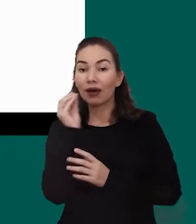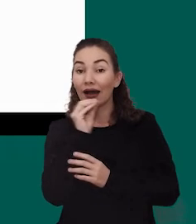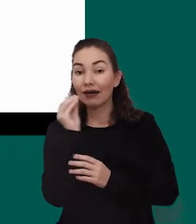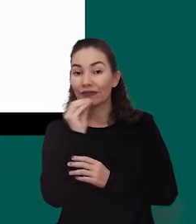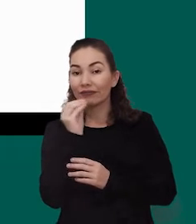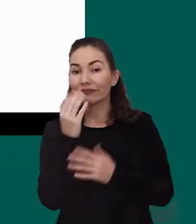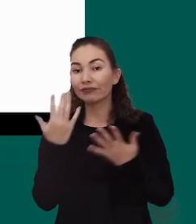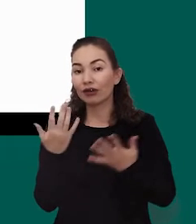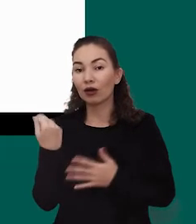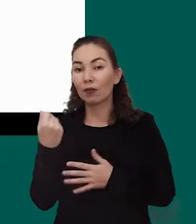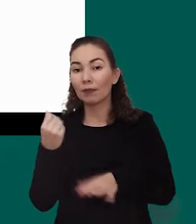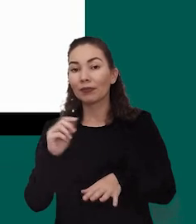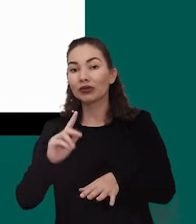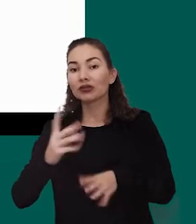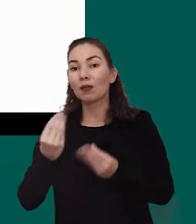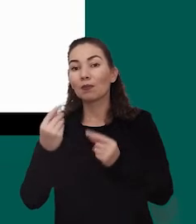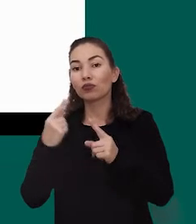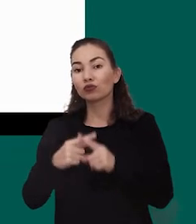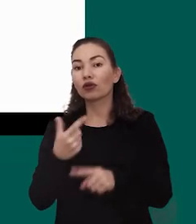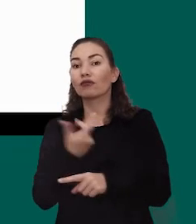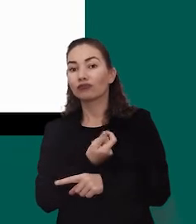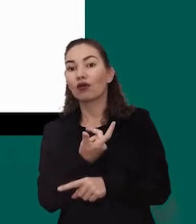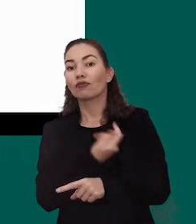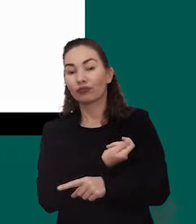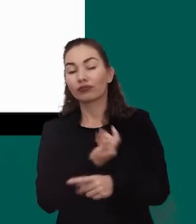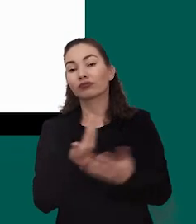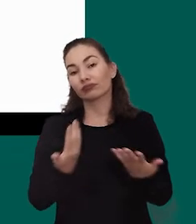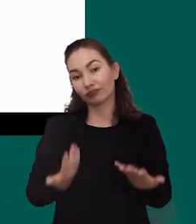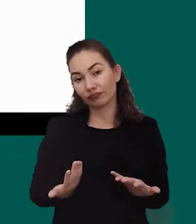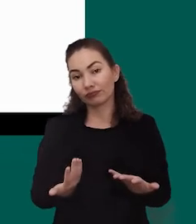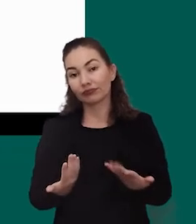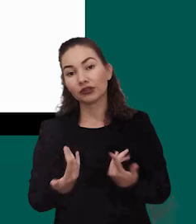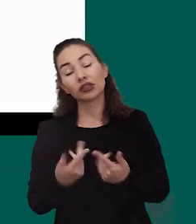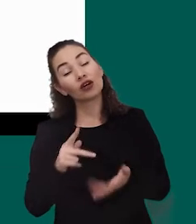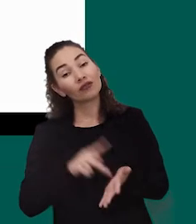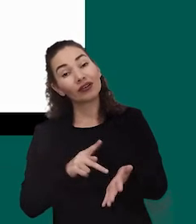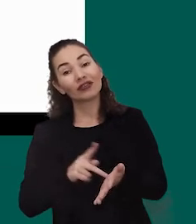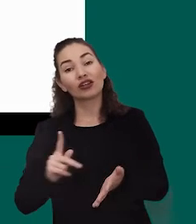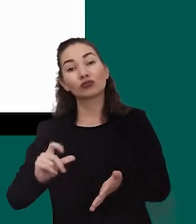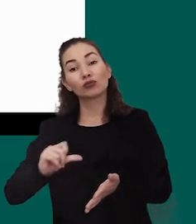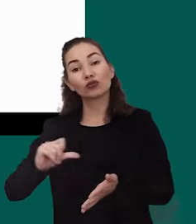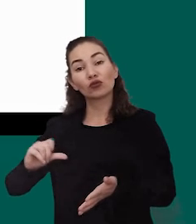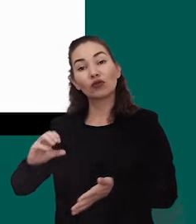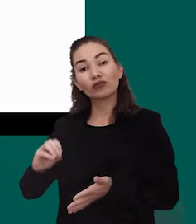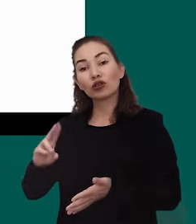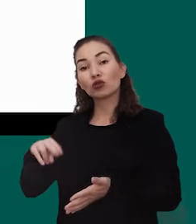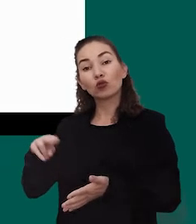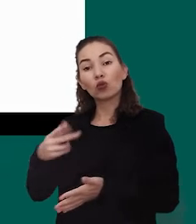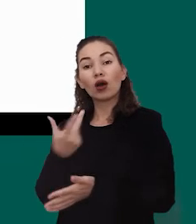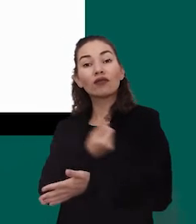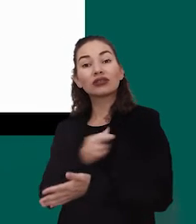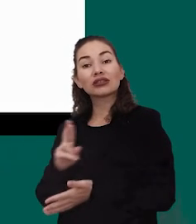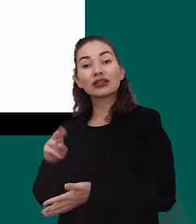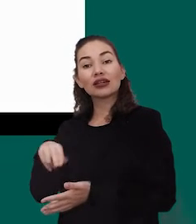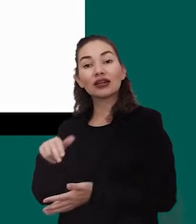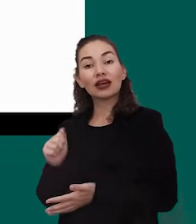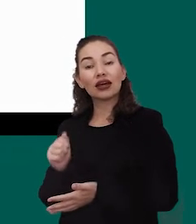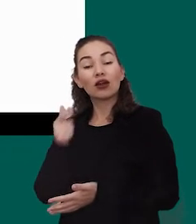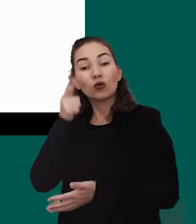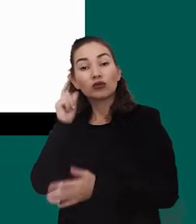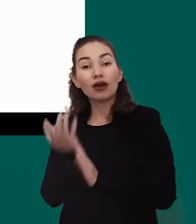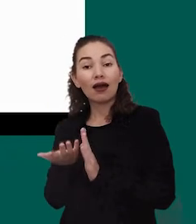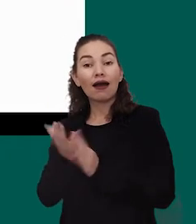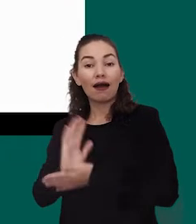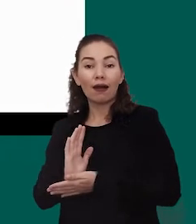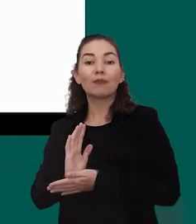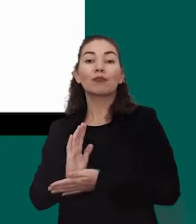com necessidade de múltiplos reforços. Tá? De fato, desde 1990, nunca nenhuma vacina de RNA tinha sido aprovada para